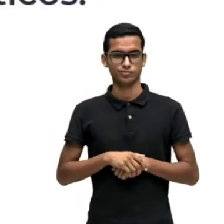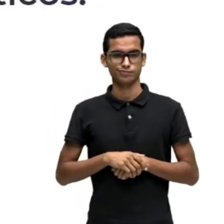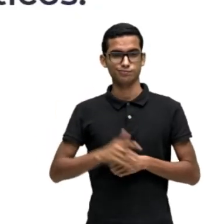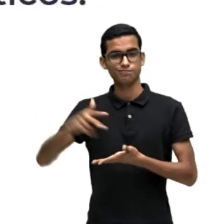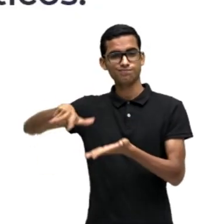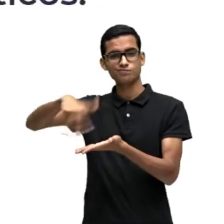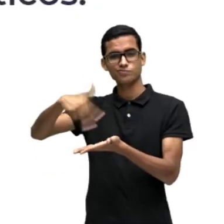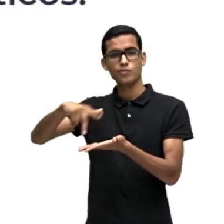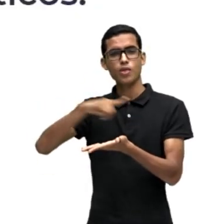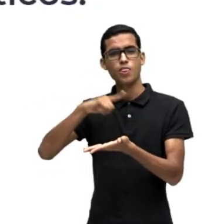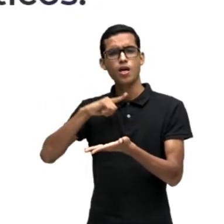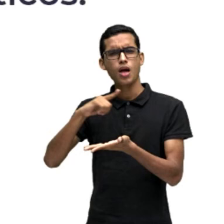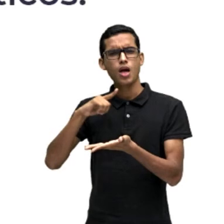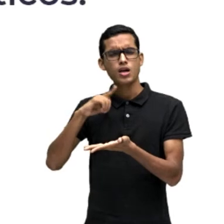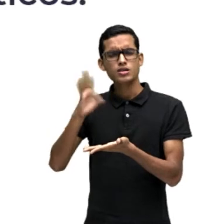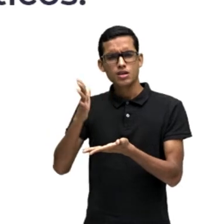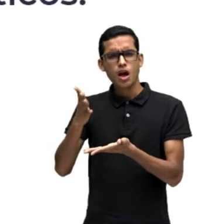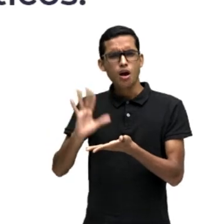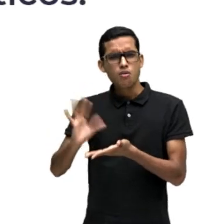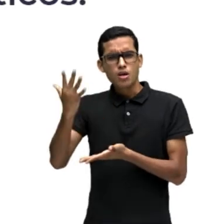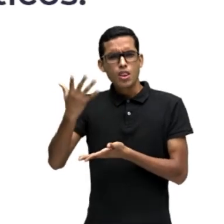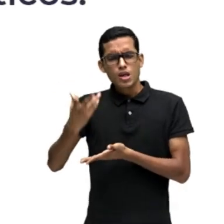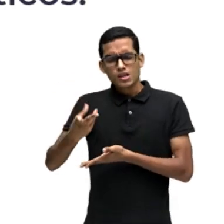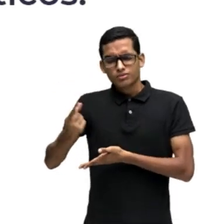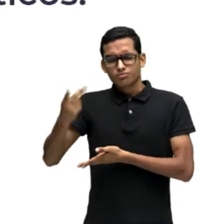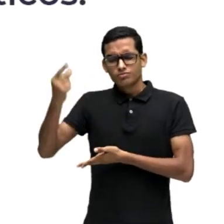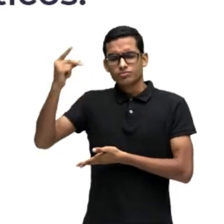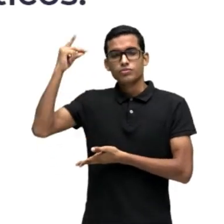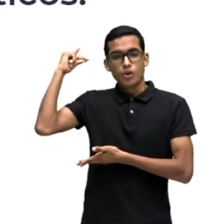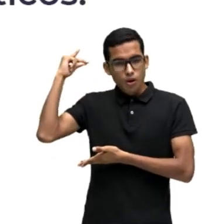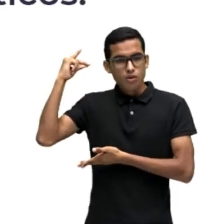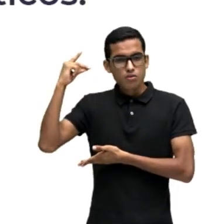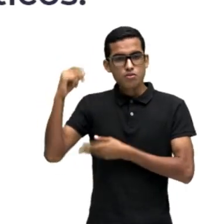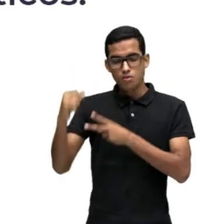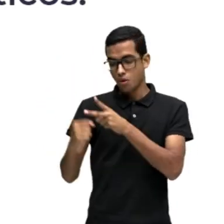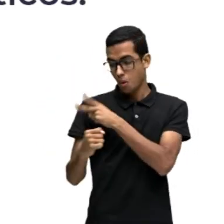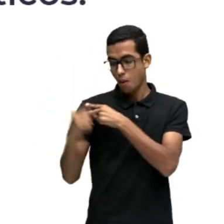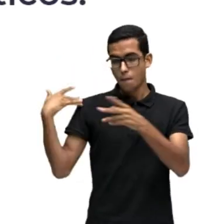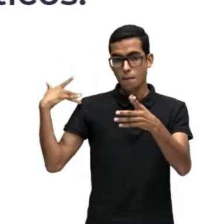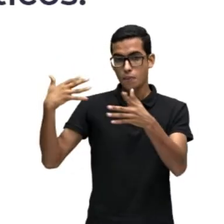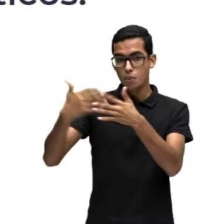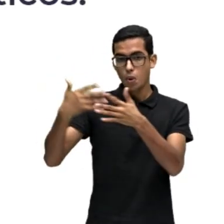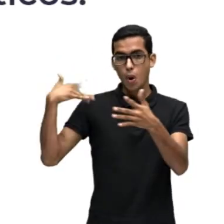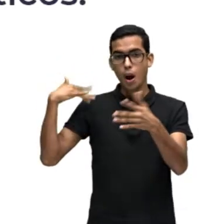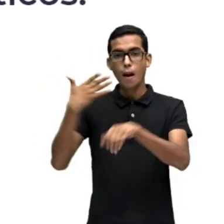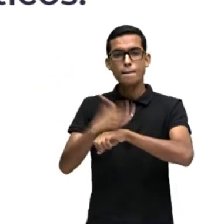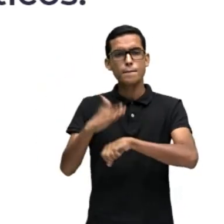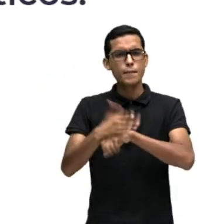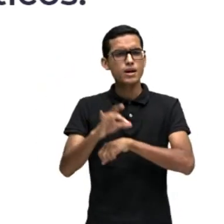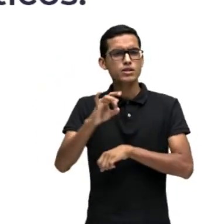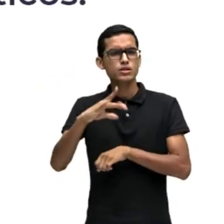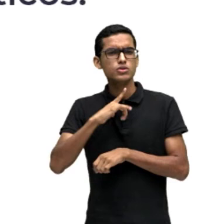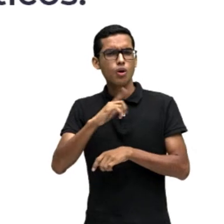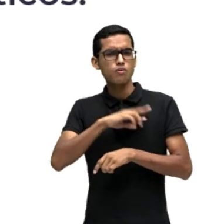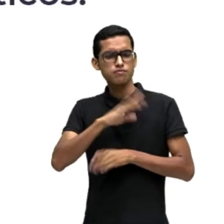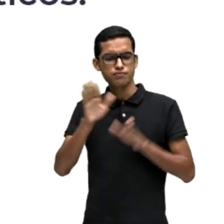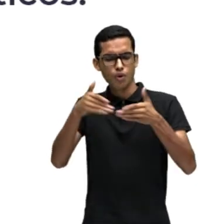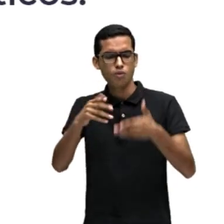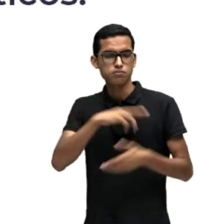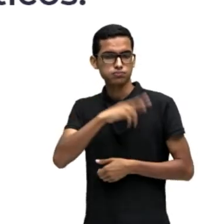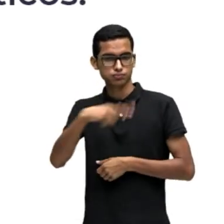tem registro desde os tempos primórdios, onde a sua prática tinha apenas cunho